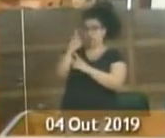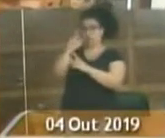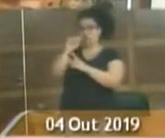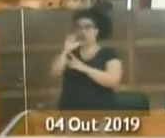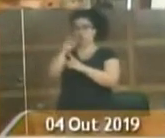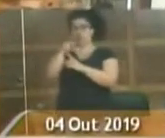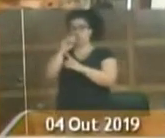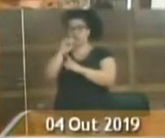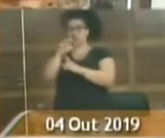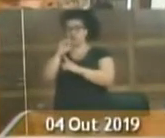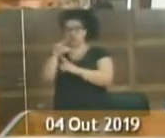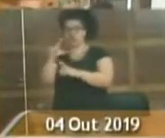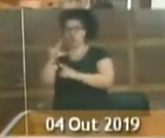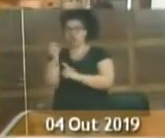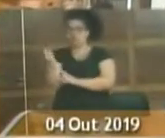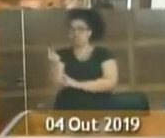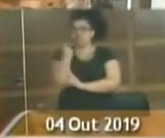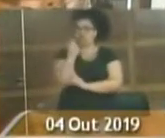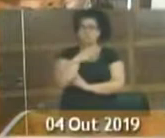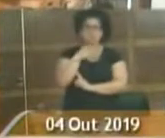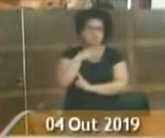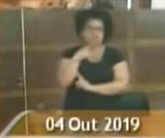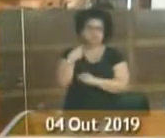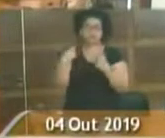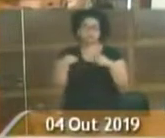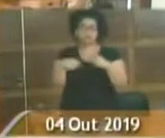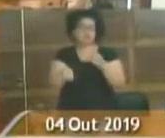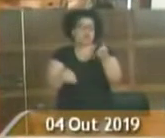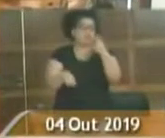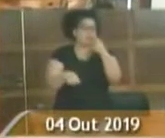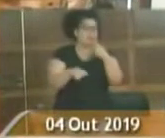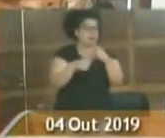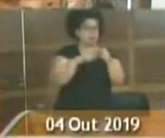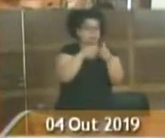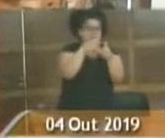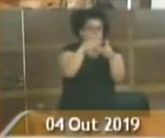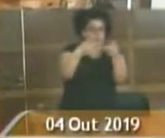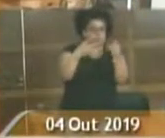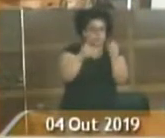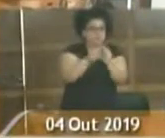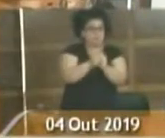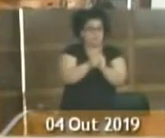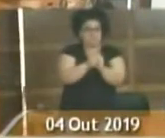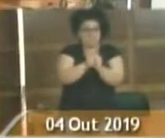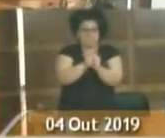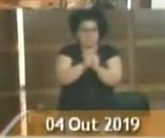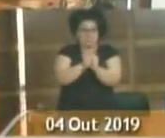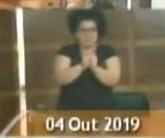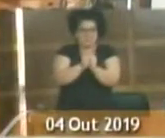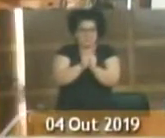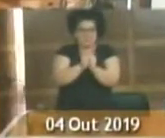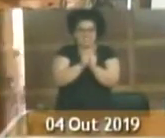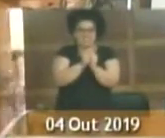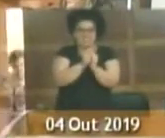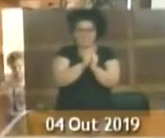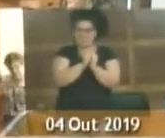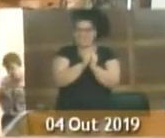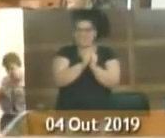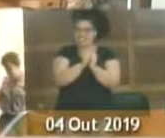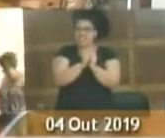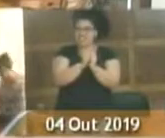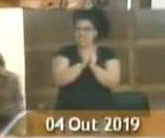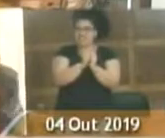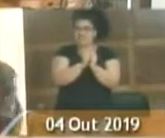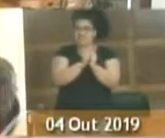de potássio e a gente precisa usar a anfoterecina A. O problema é que a anfoterecina A ela é muito cara, entendeu? Eu, aqui em Angra, eu